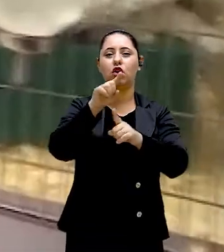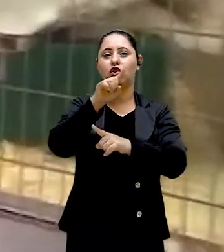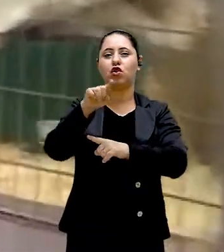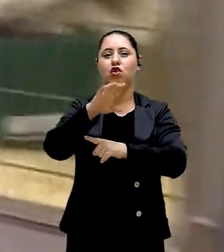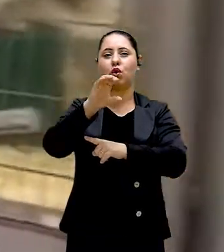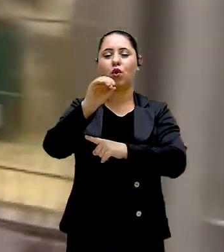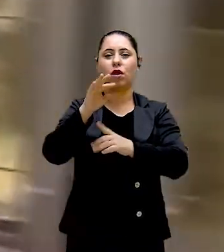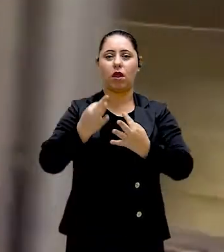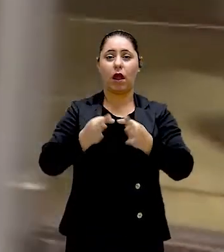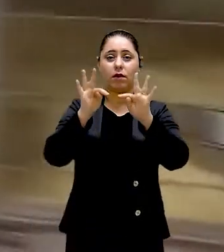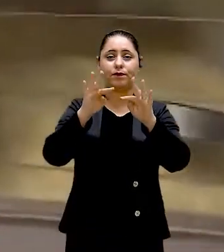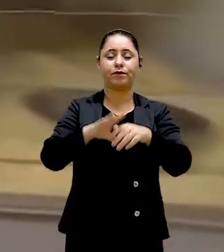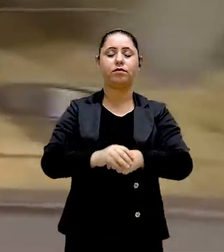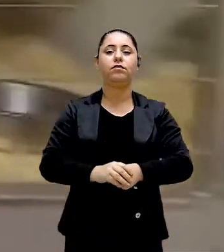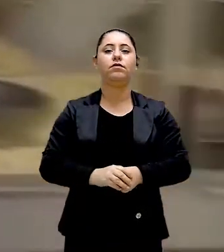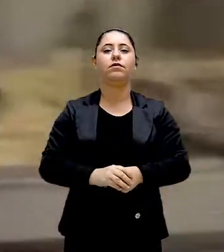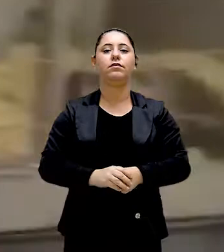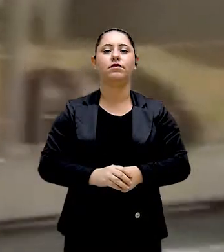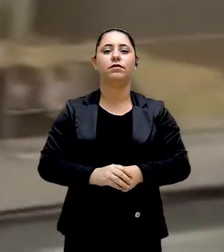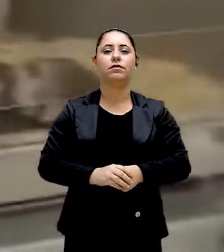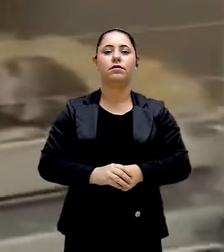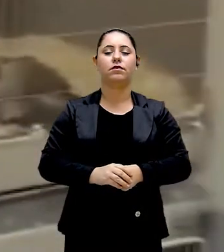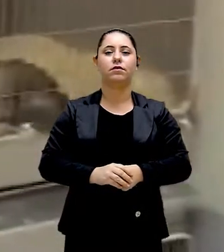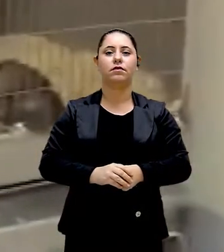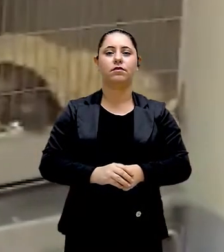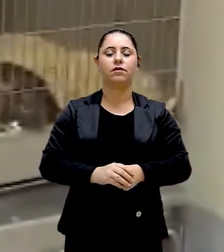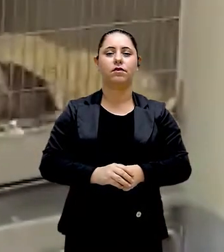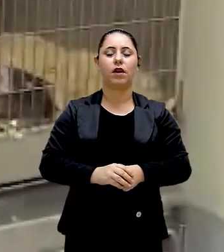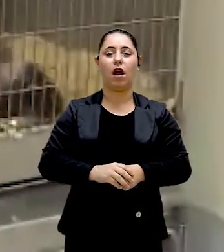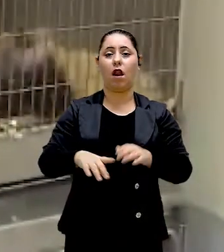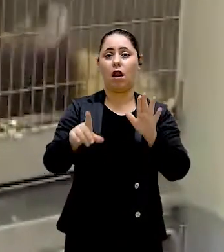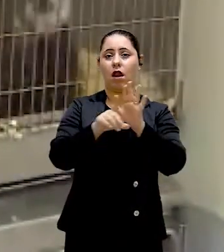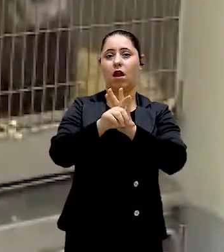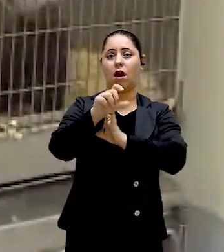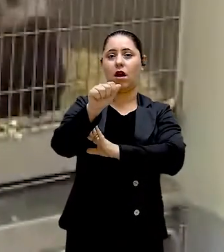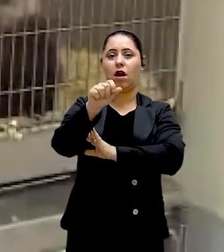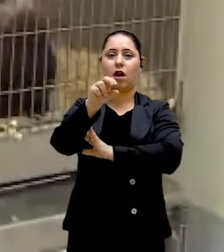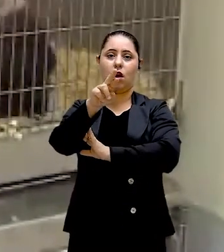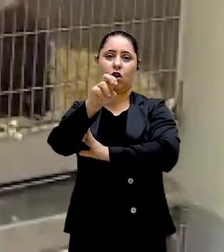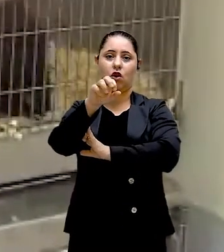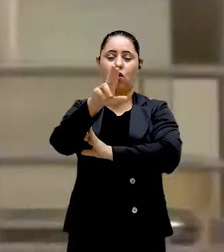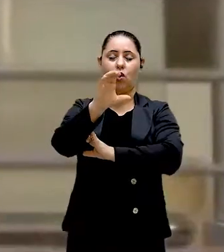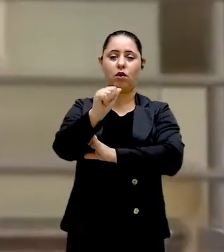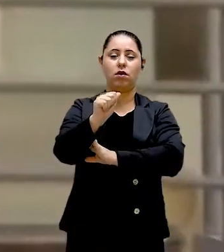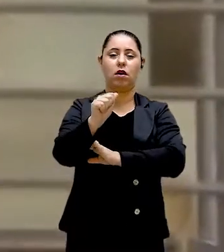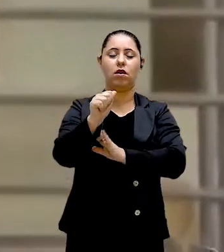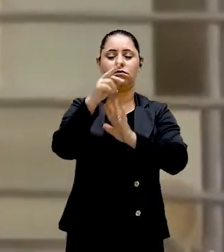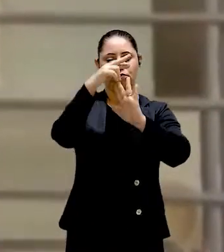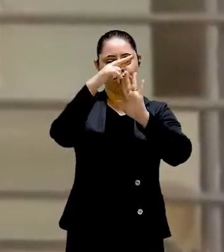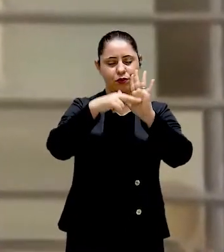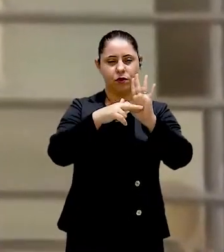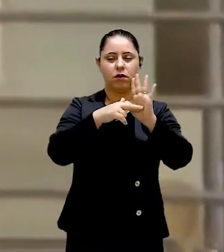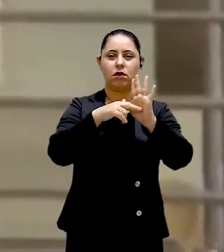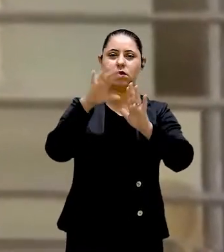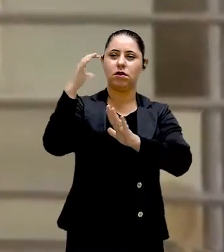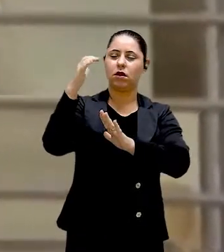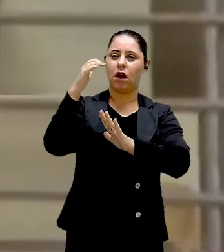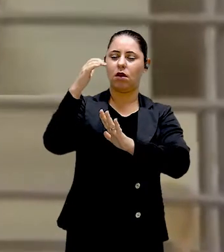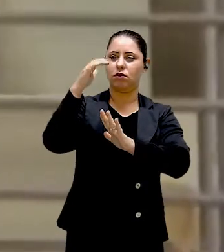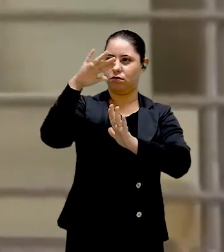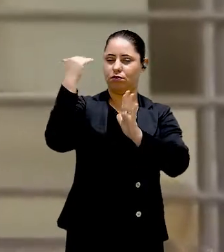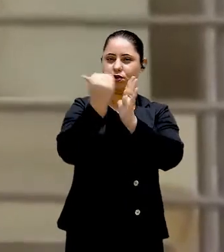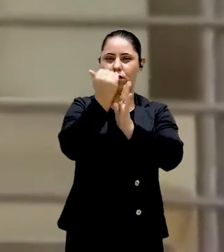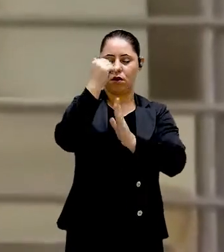animal. A Lei Arouca segue o compromisso da comunidade científica mundial em seguir os princípios conhecidos